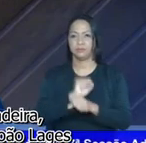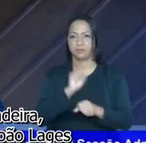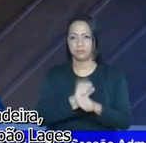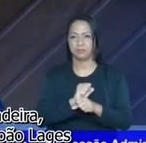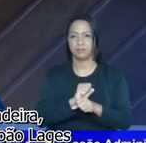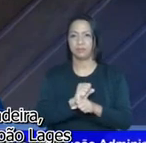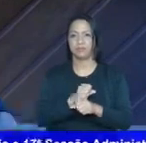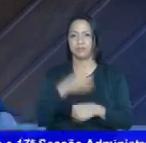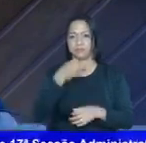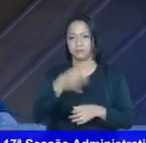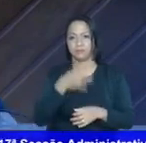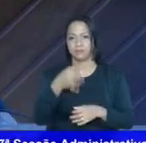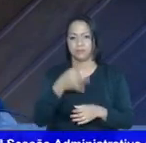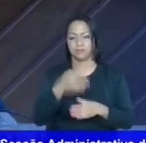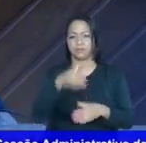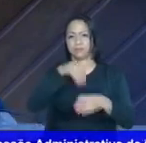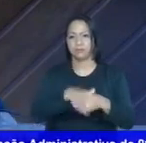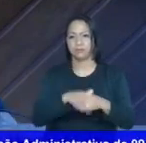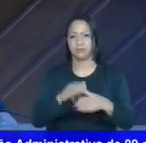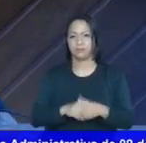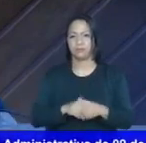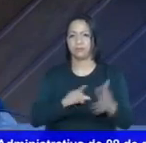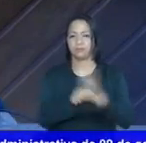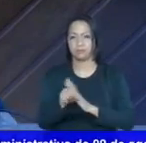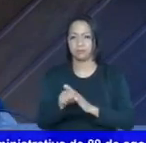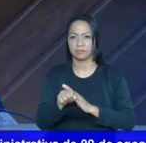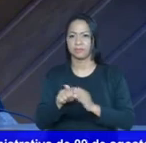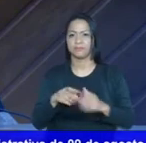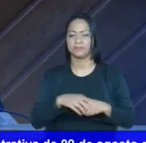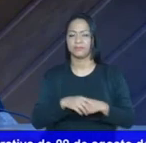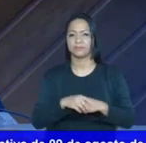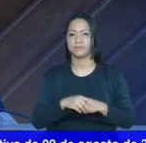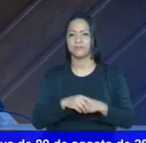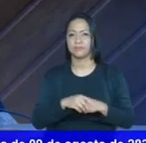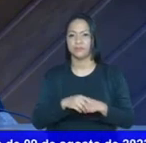Orlando Vasconcelos e João Lages. Presidente, eu pergunto,